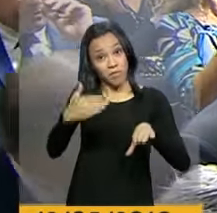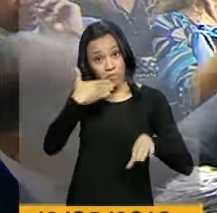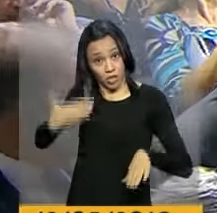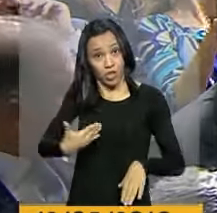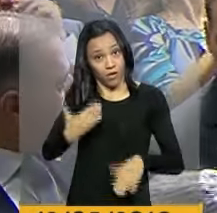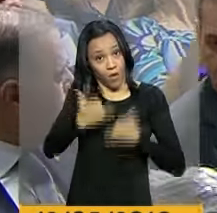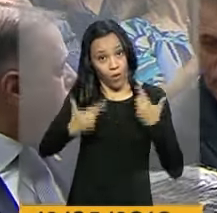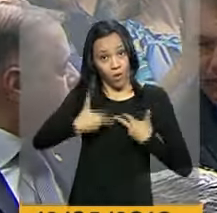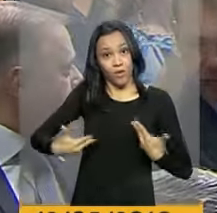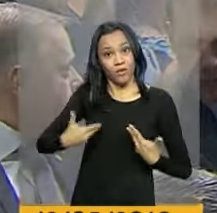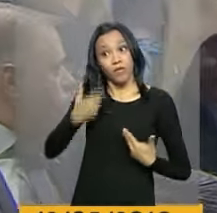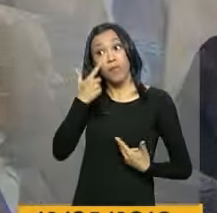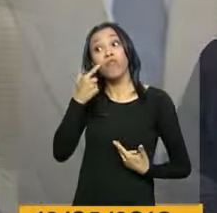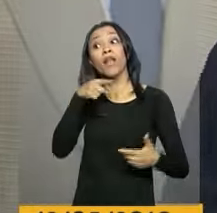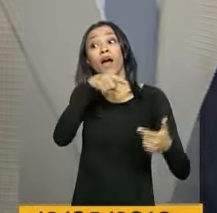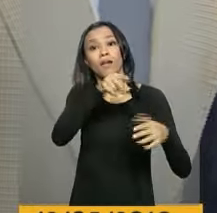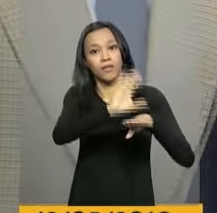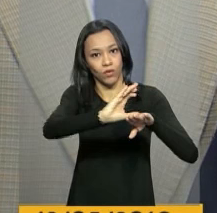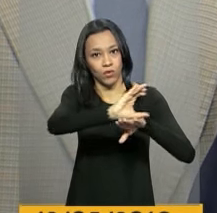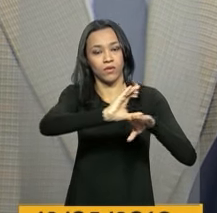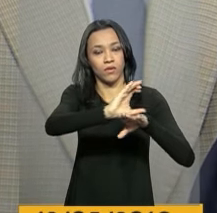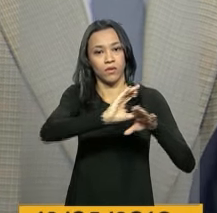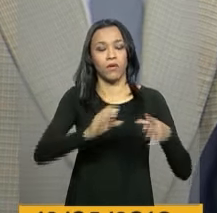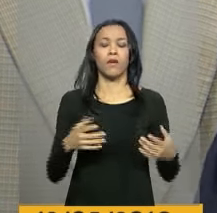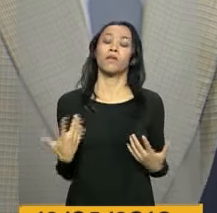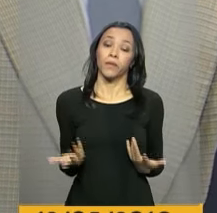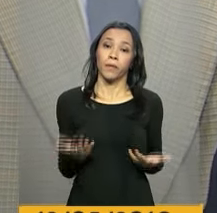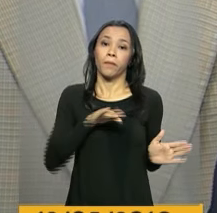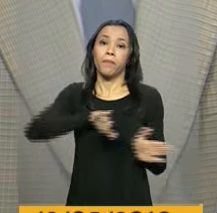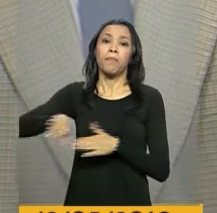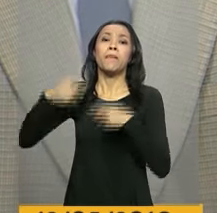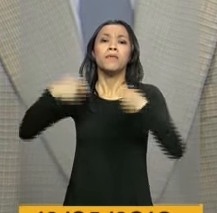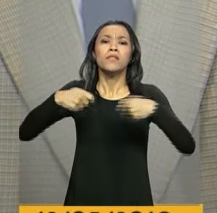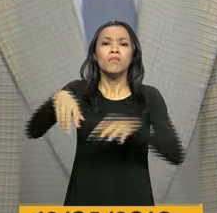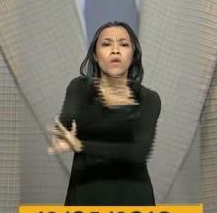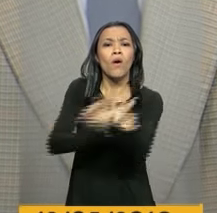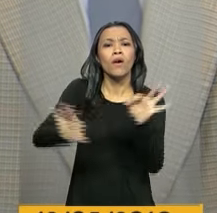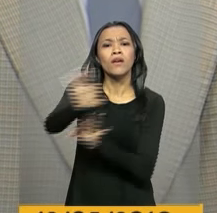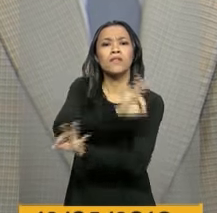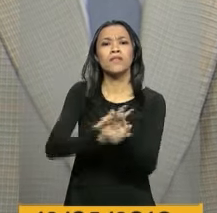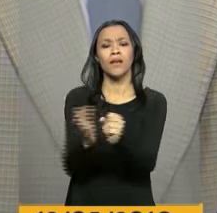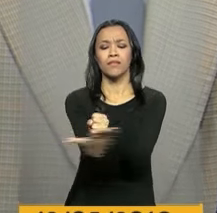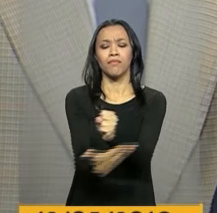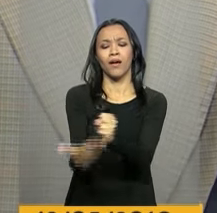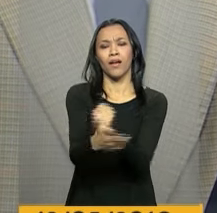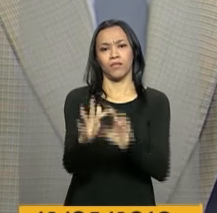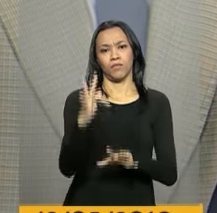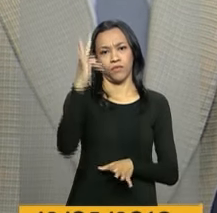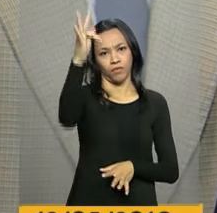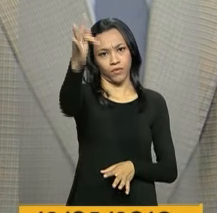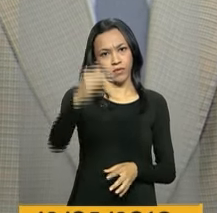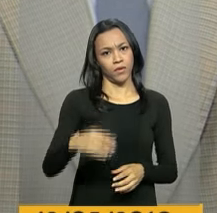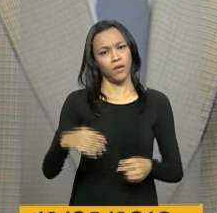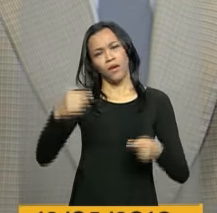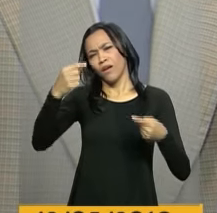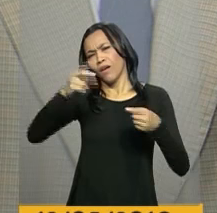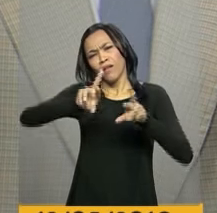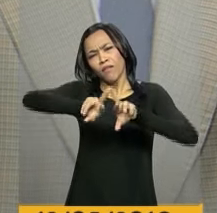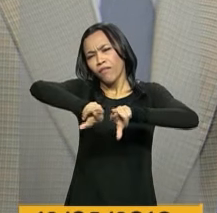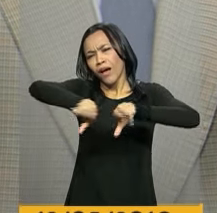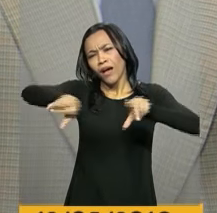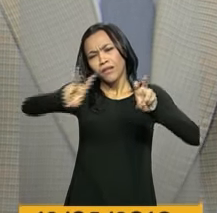Nós temos de organizar as bases do futuro. Muitas matérias estão